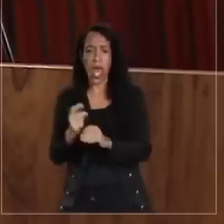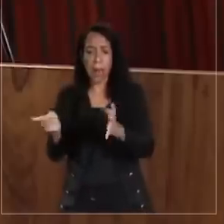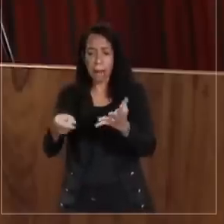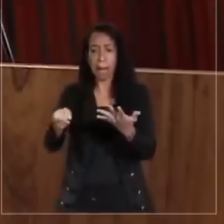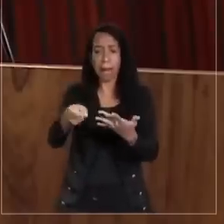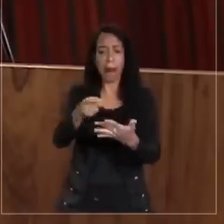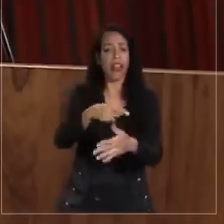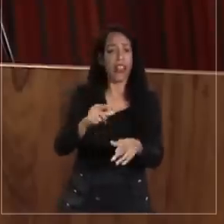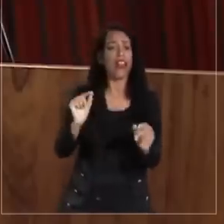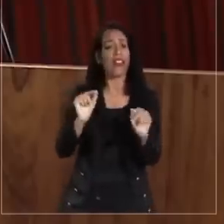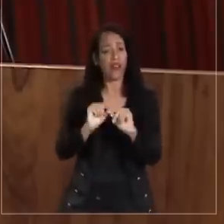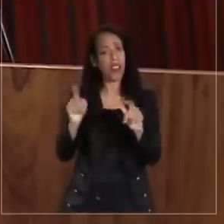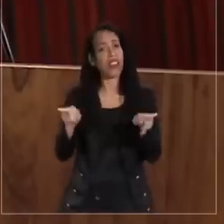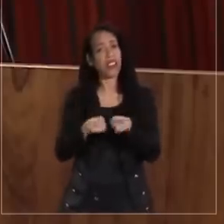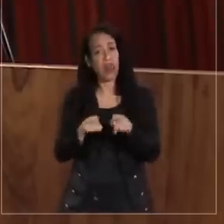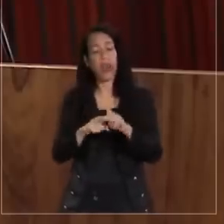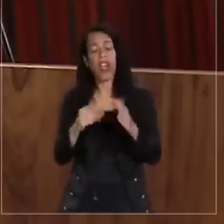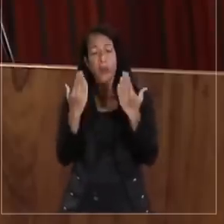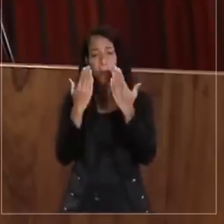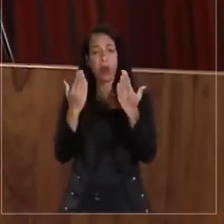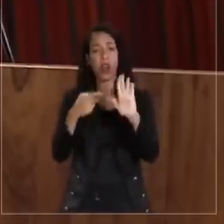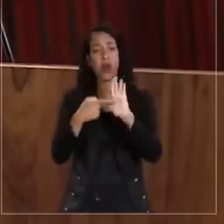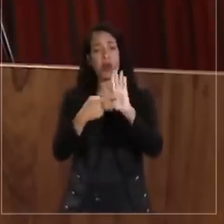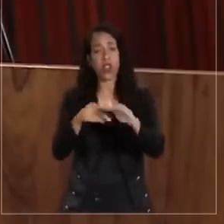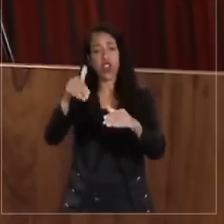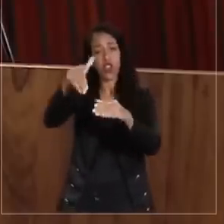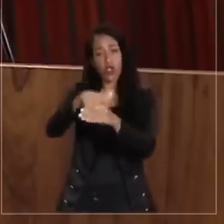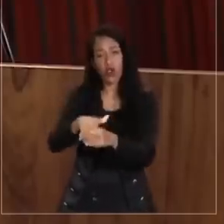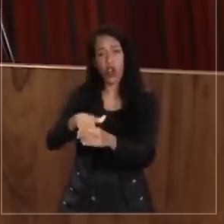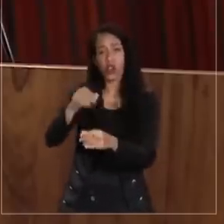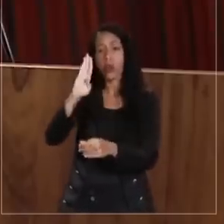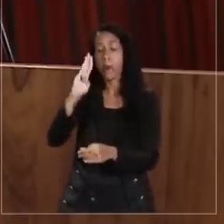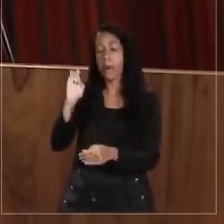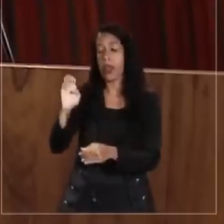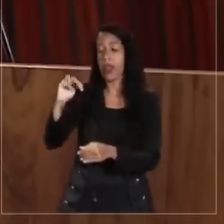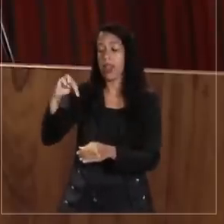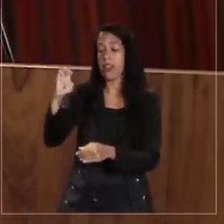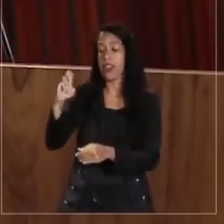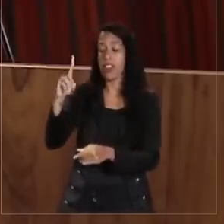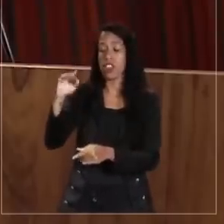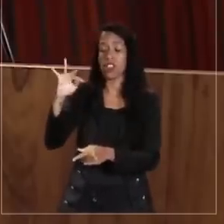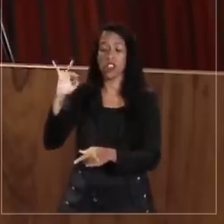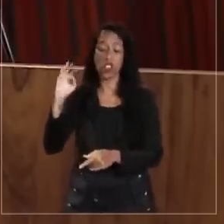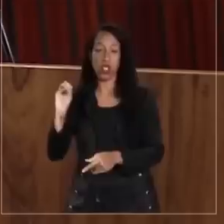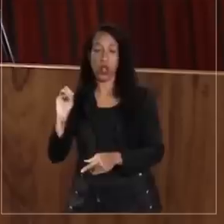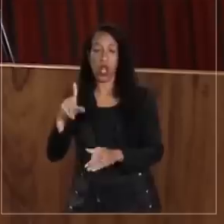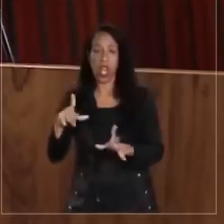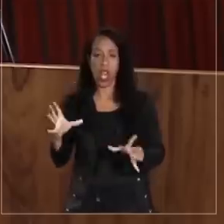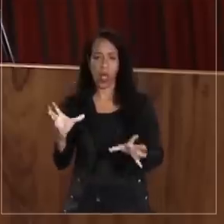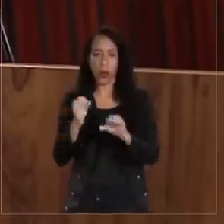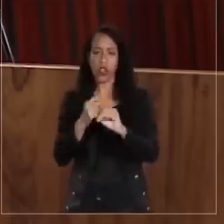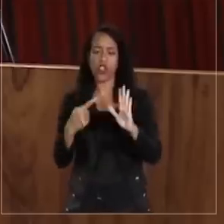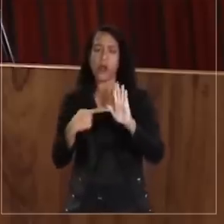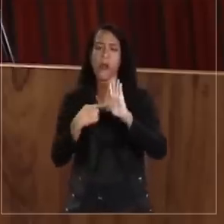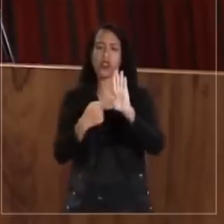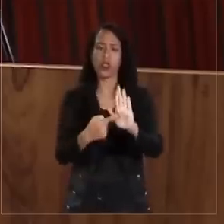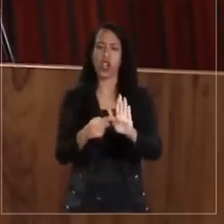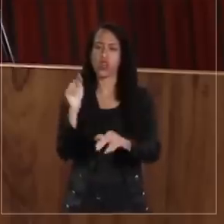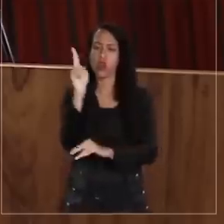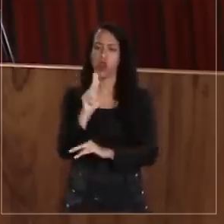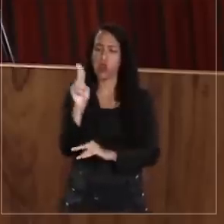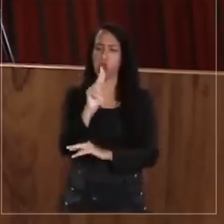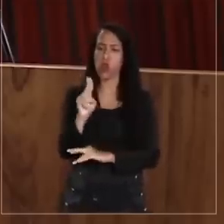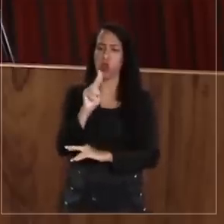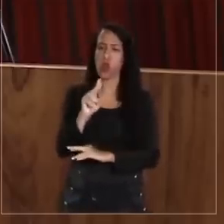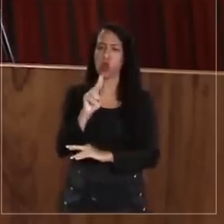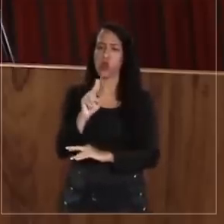foi feito e exposto com muita maestria no voto do ministro Benedito, a quantitativa pela exposição que foi feita com o uso